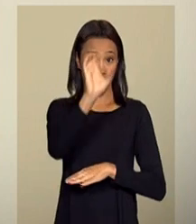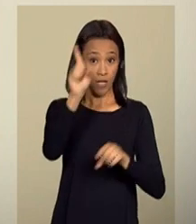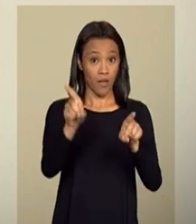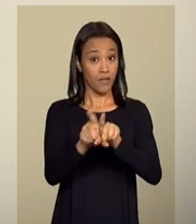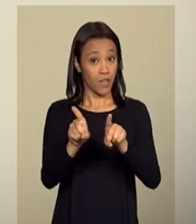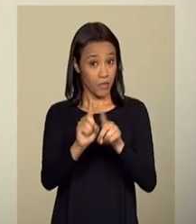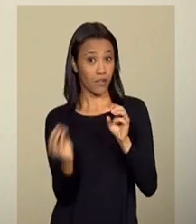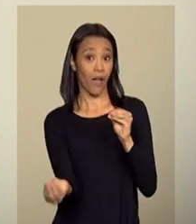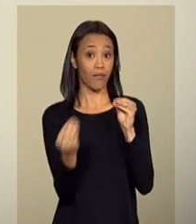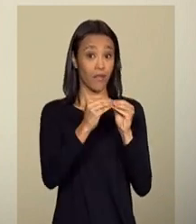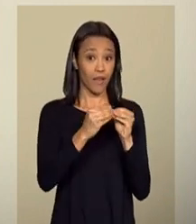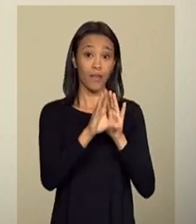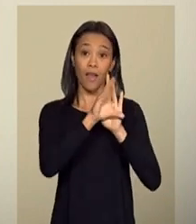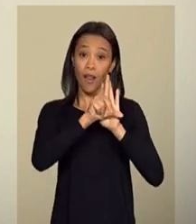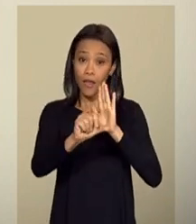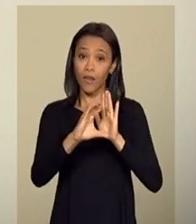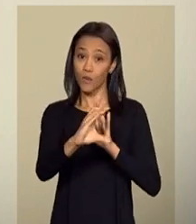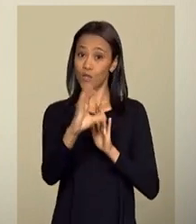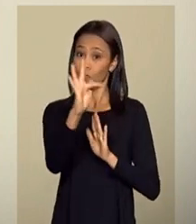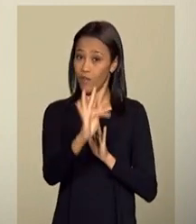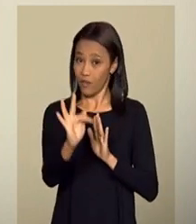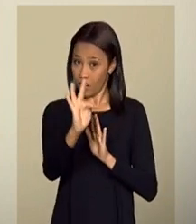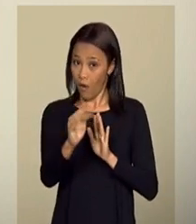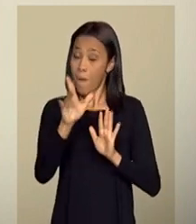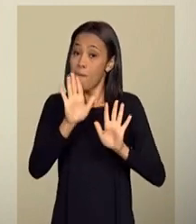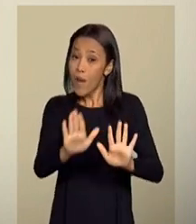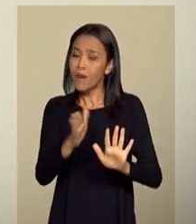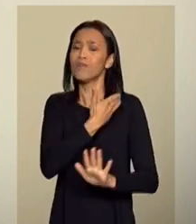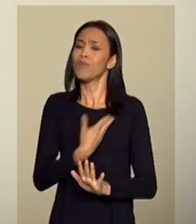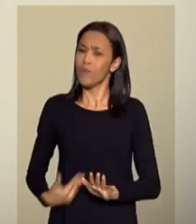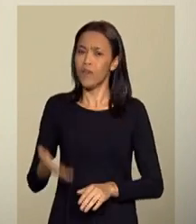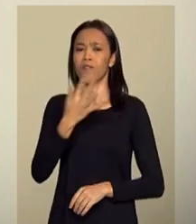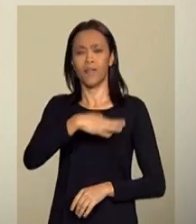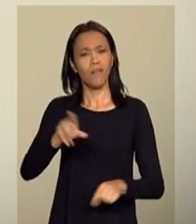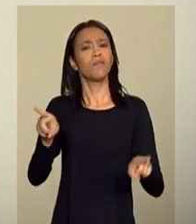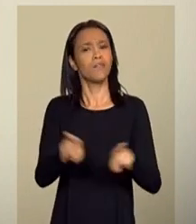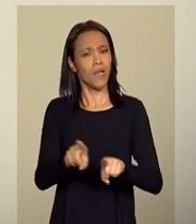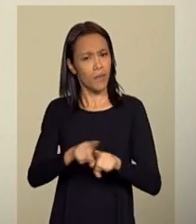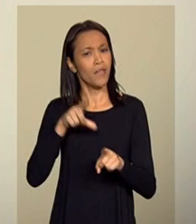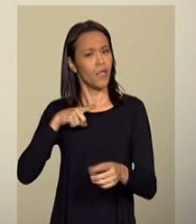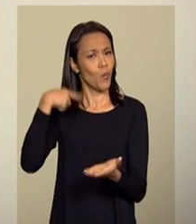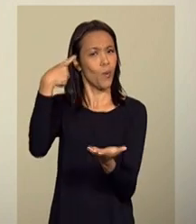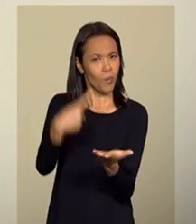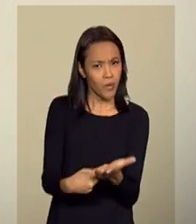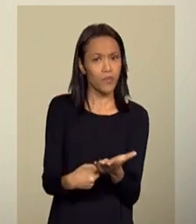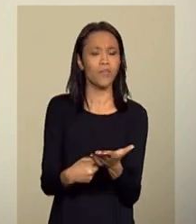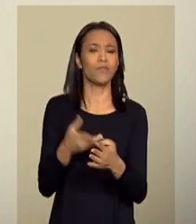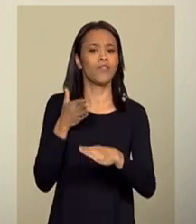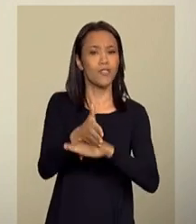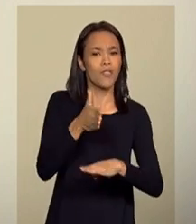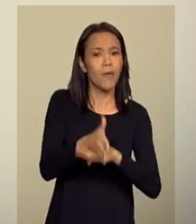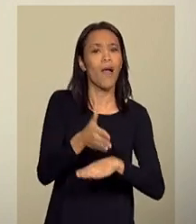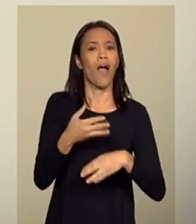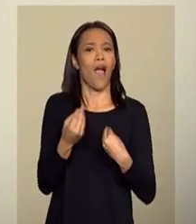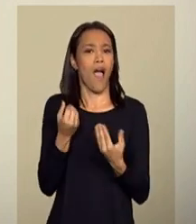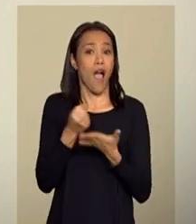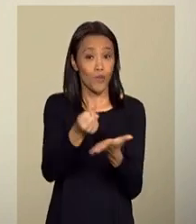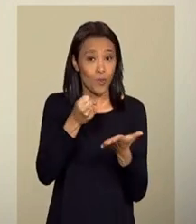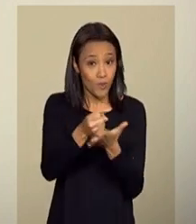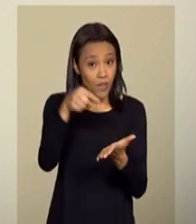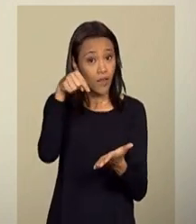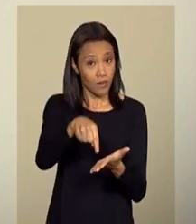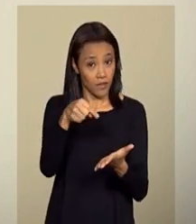prevista na constituição para os Estados mas o governo federal tem o dever de participar e ajudar esse